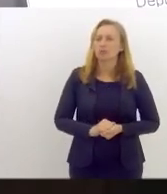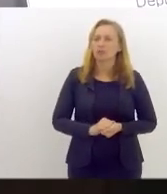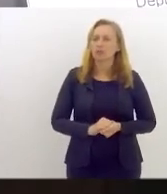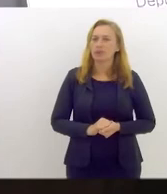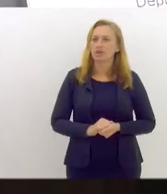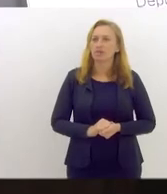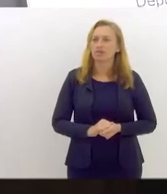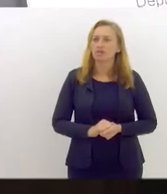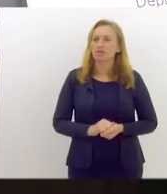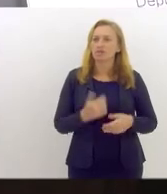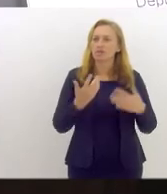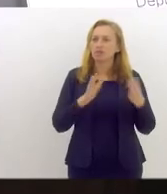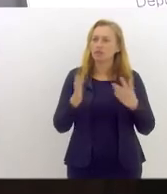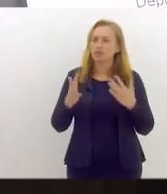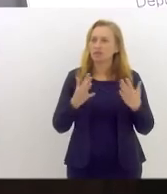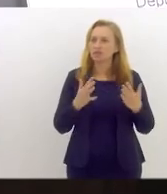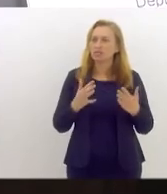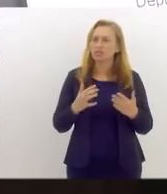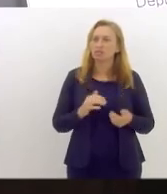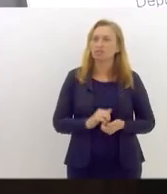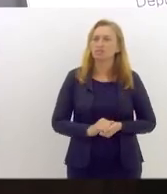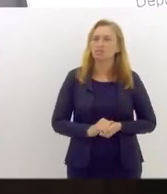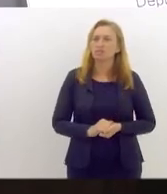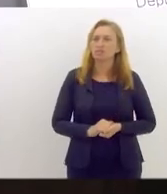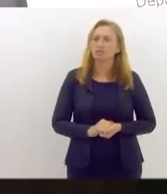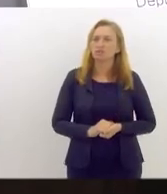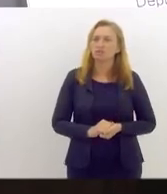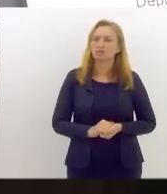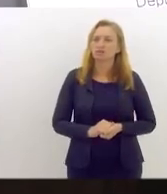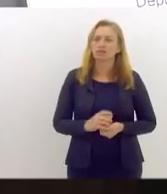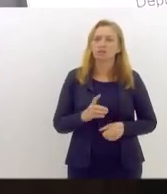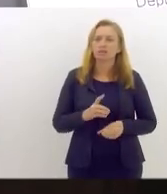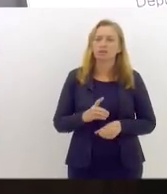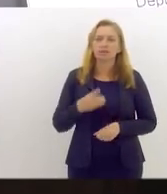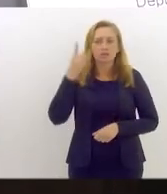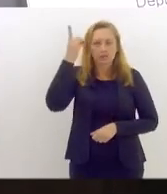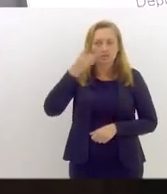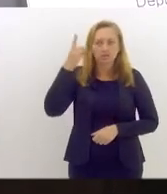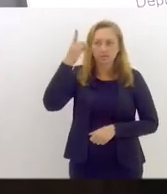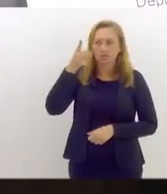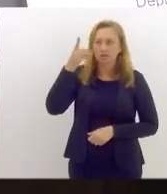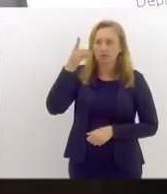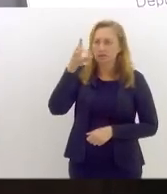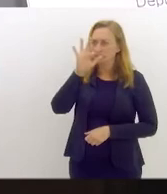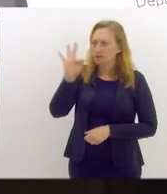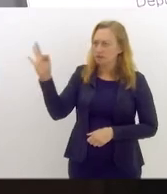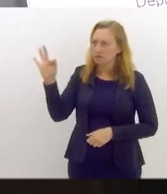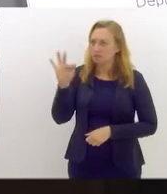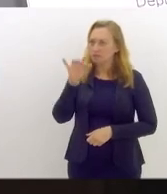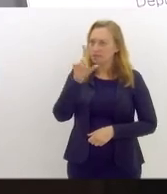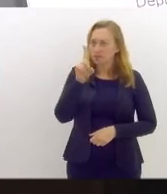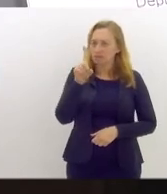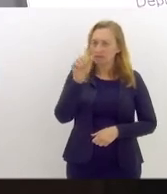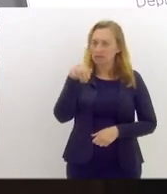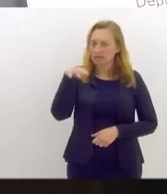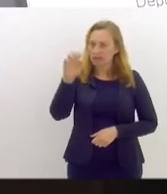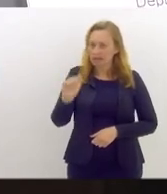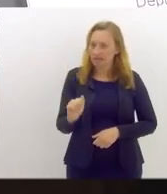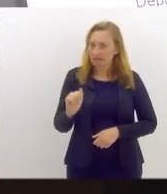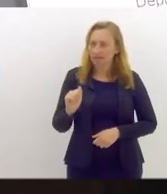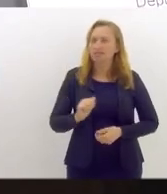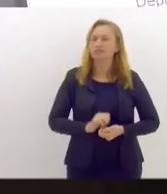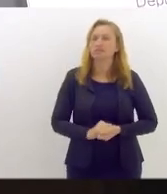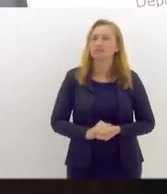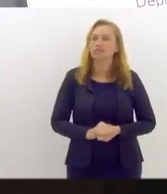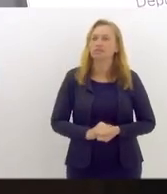cumprimentar e parabenizá-la a deputada Federal Daniela do Waguinho que foi você vê que ela foi